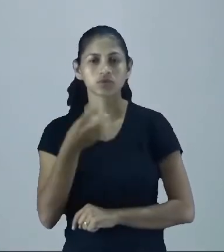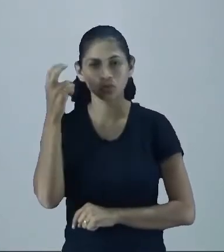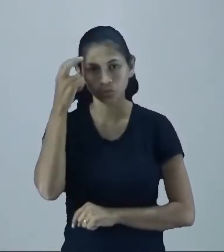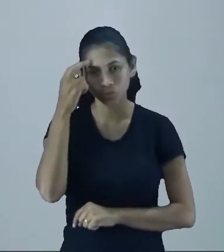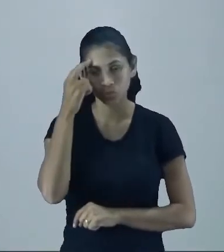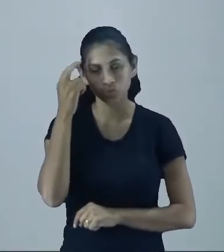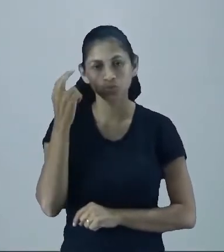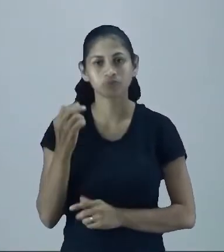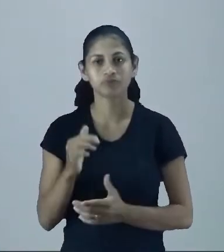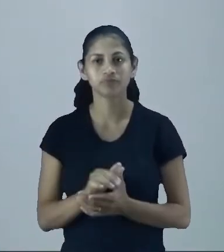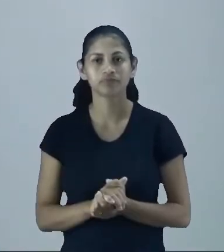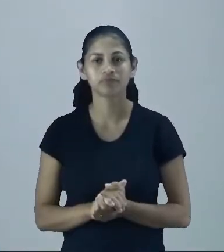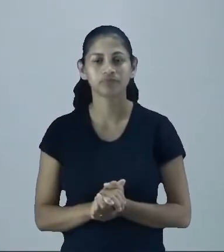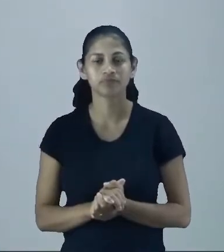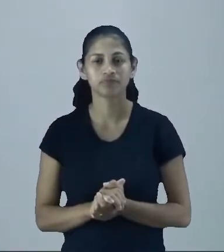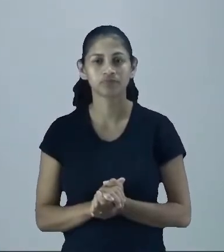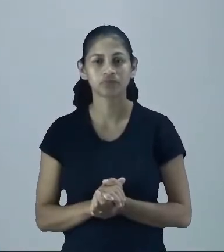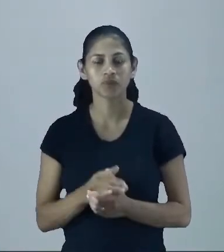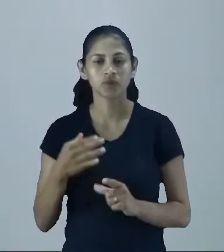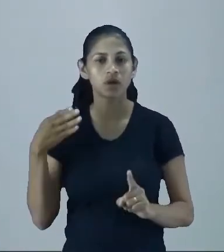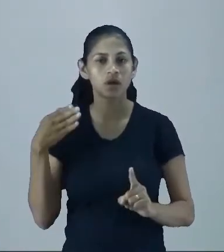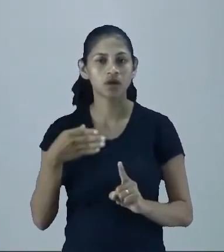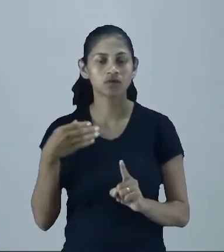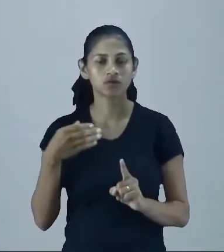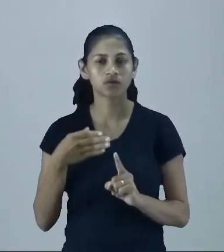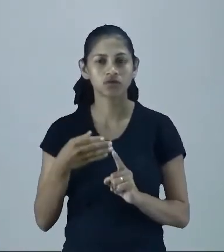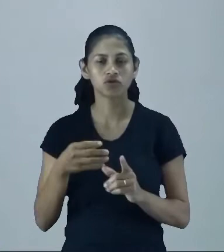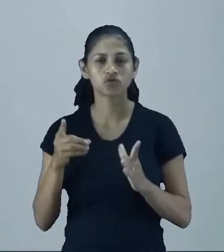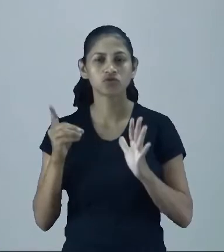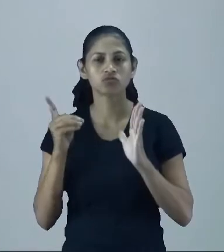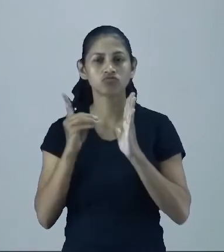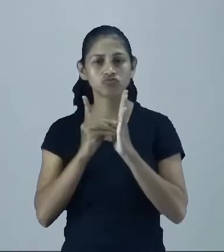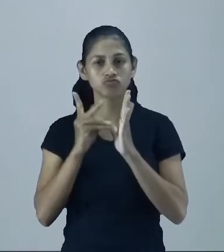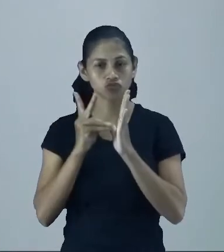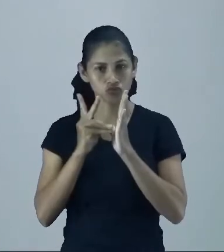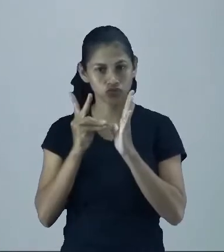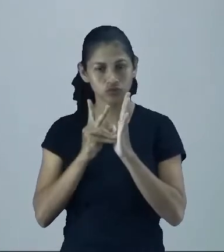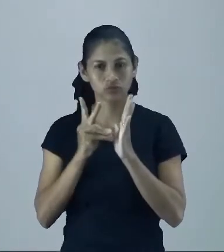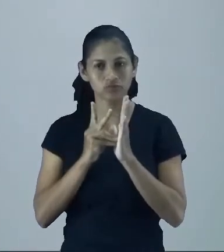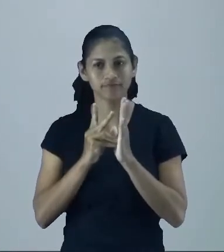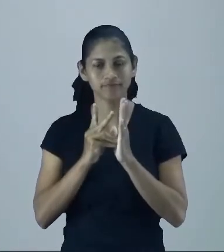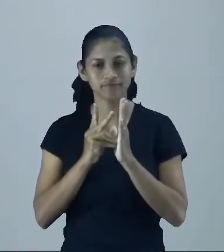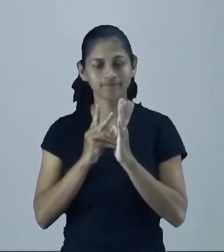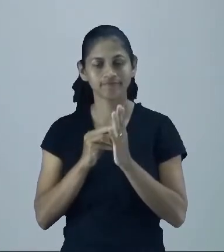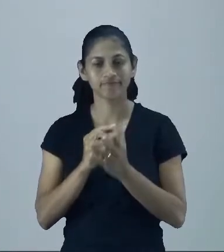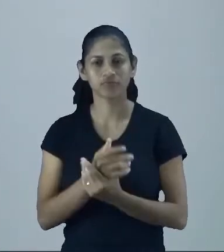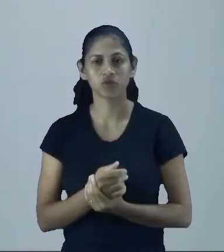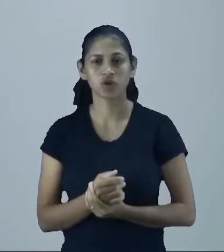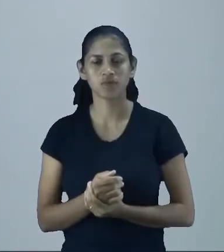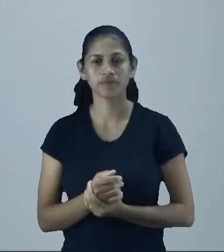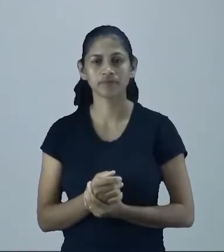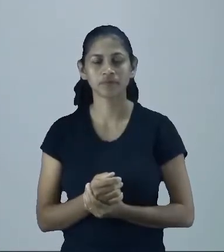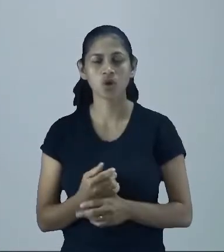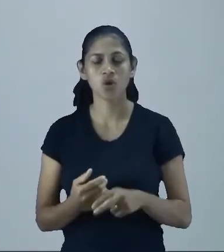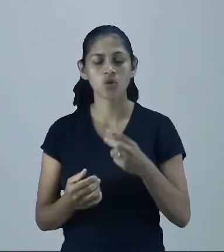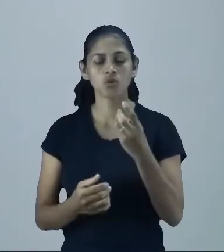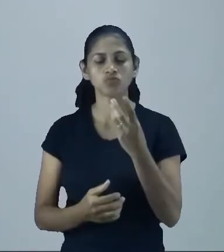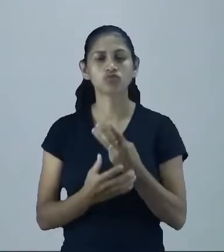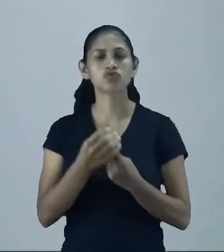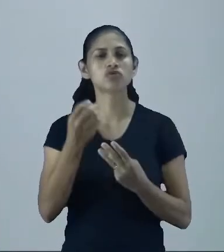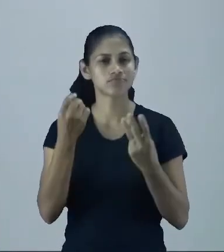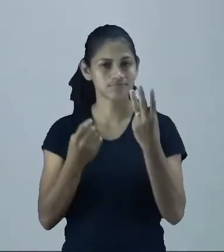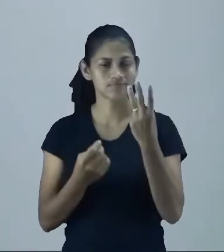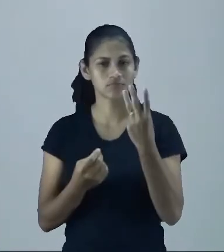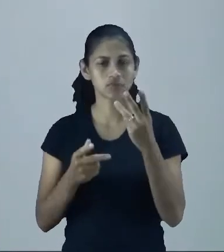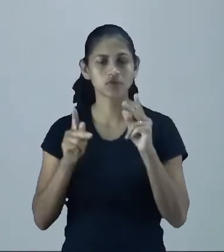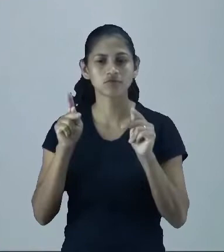formação. A influência também dos índios. Nós sabemos que os 3 povos principais que influenciou